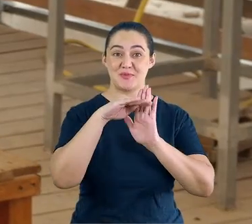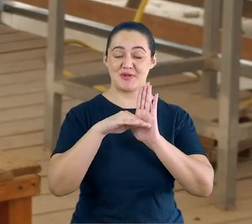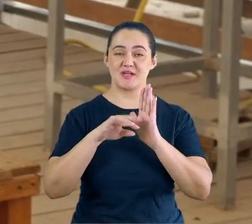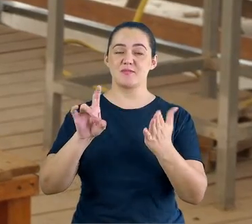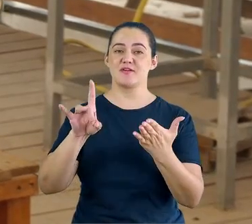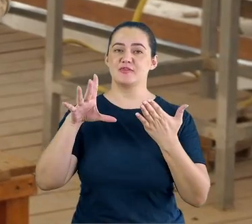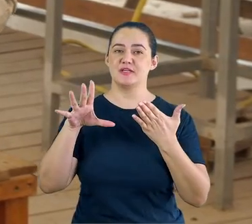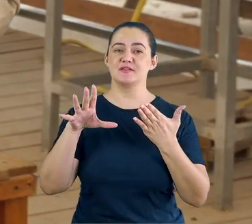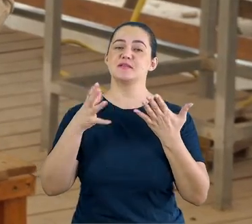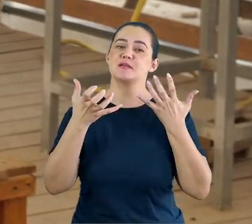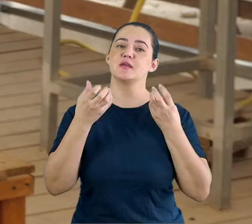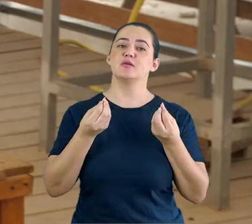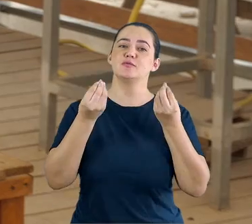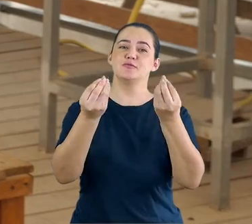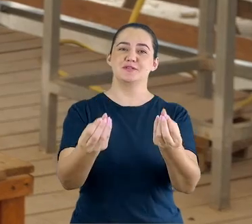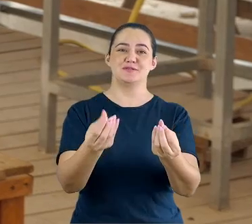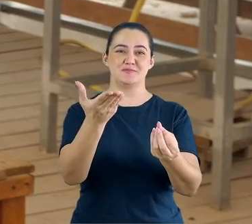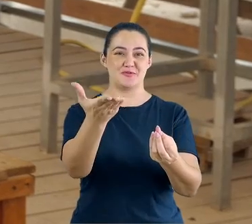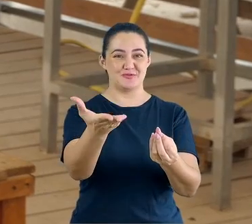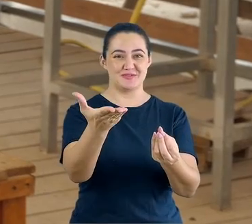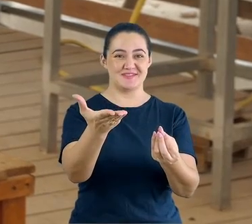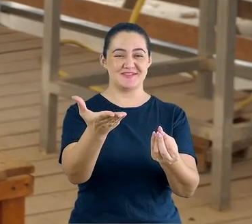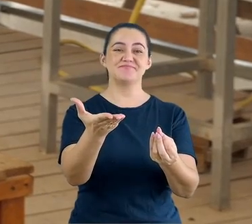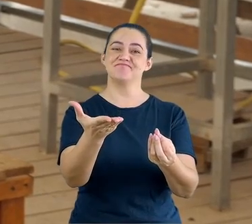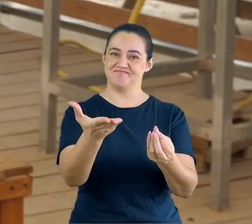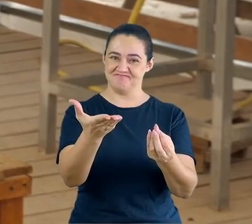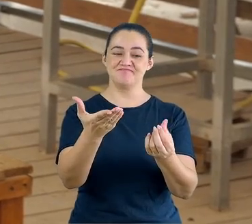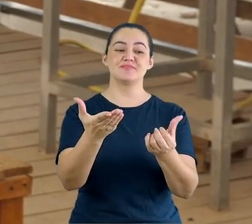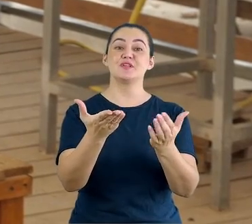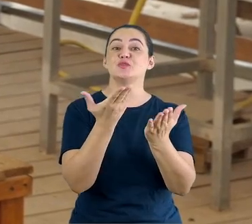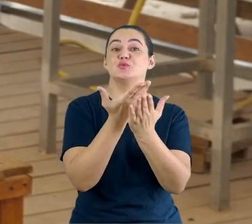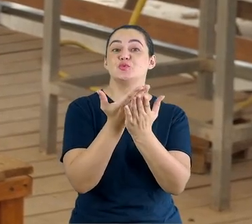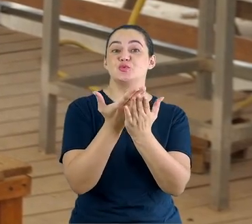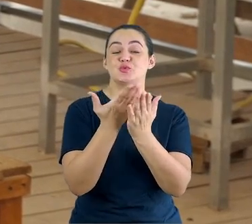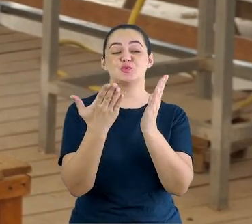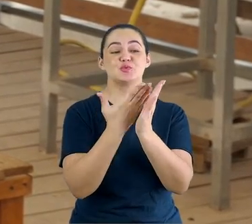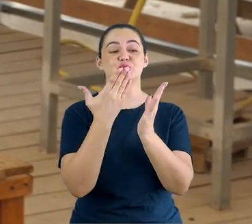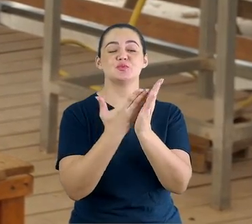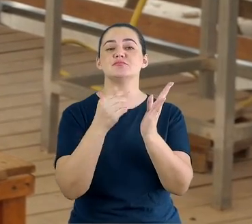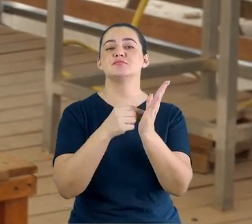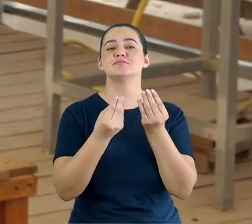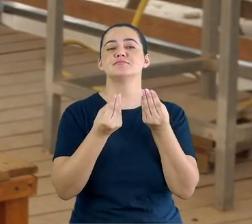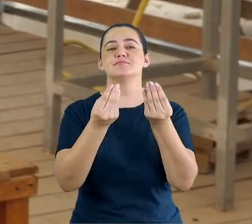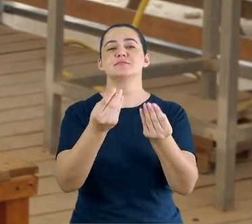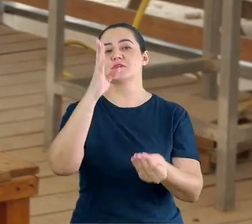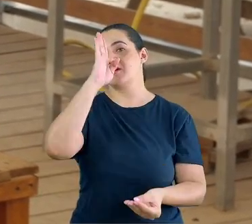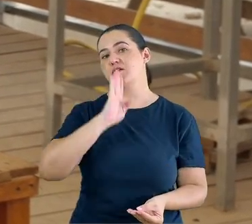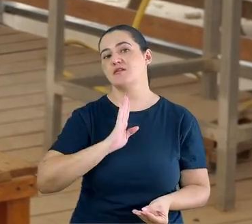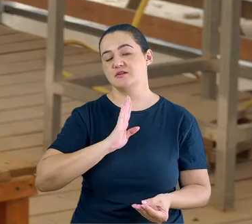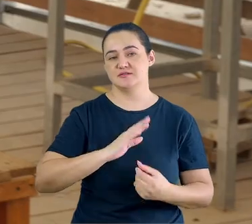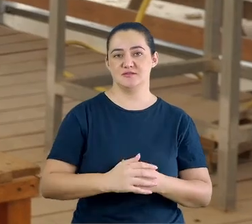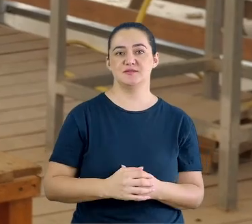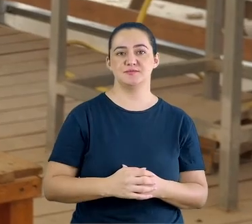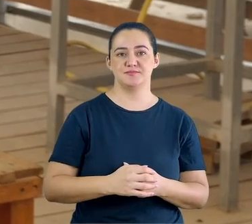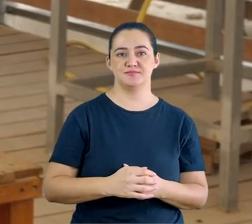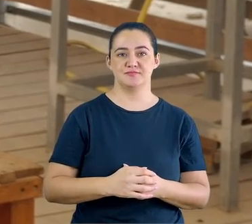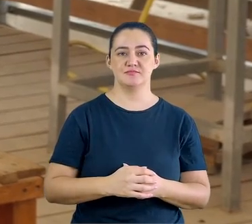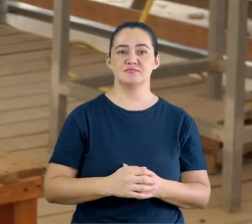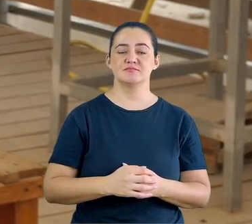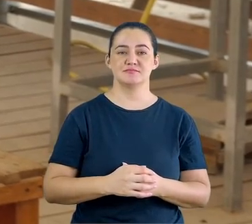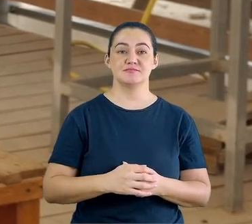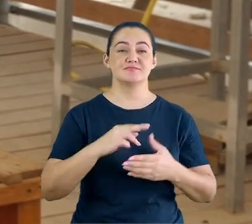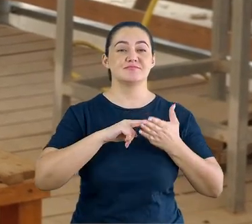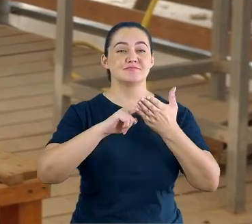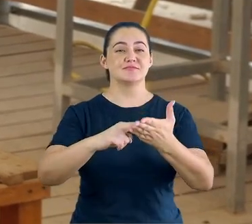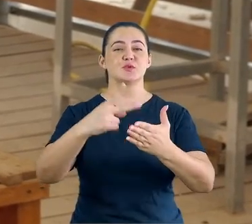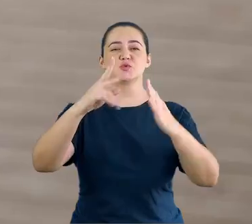De volta com o programa Evidências, mas eu não posso começar o assunto de hoje sem primeiro oferecer para você gratuitamente o nosso guia de estudos Evidências,